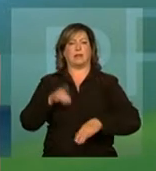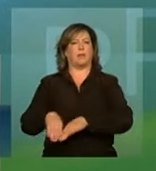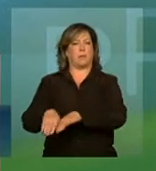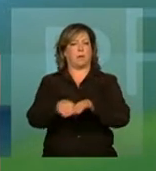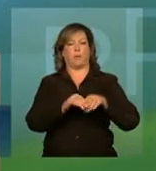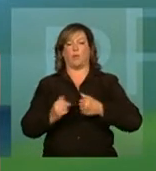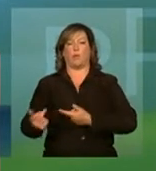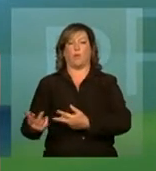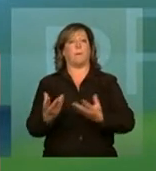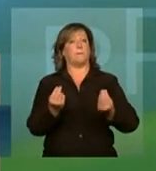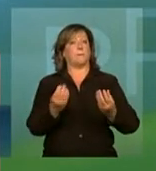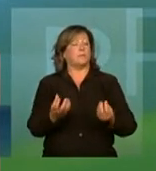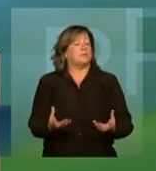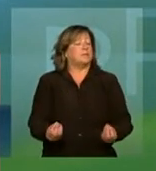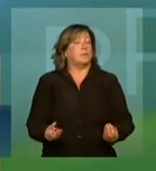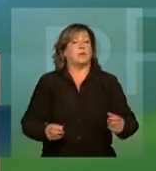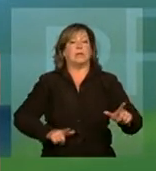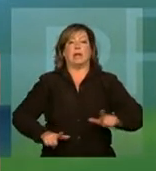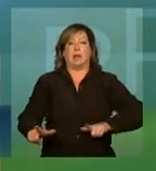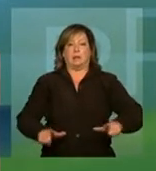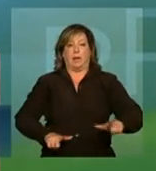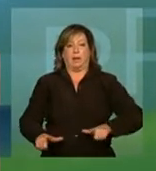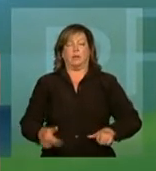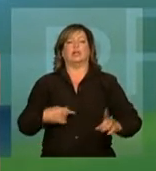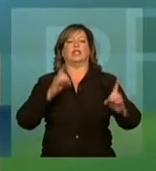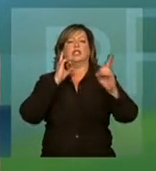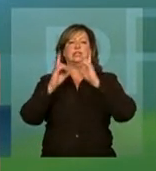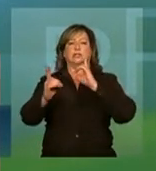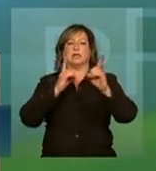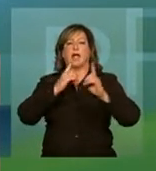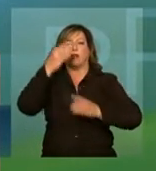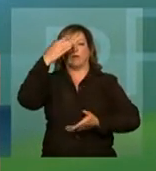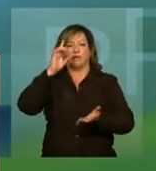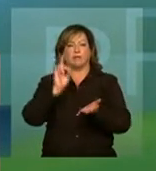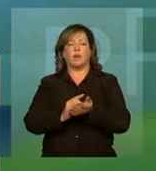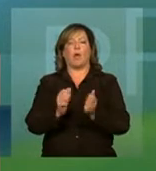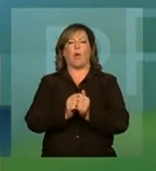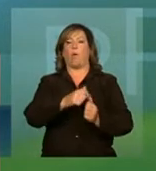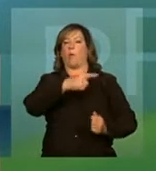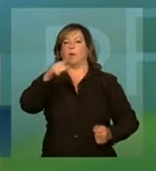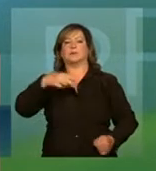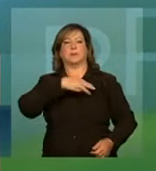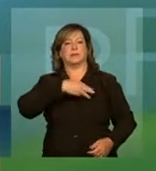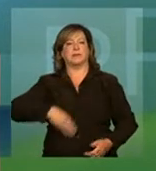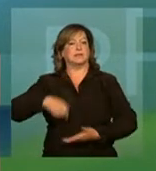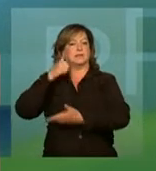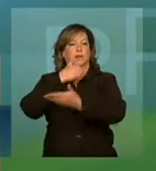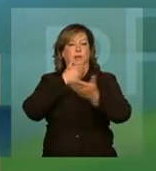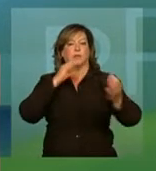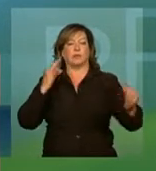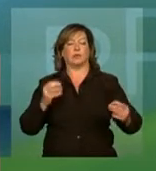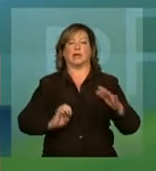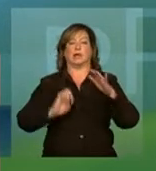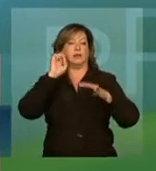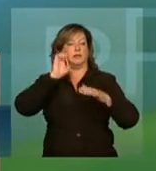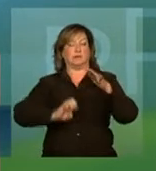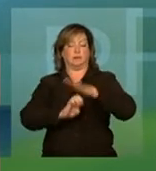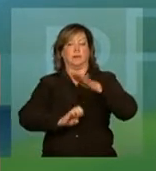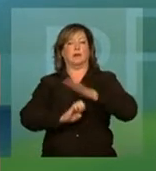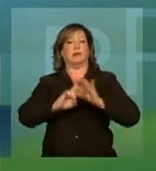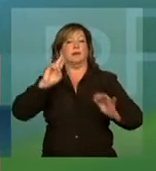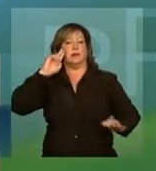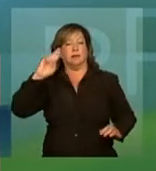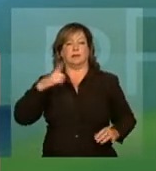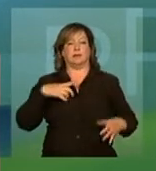muito, muito trabalho. Busquei um diálogo franco e construtivo com os demais ministros e ministras, com os empresários, com as